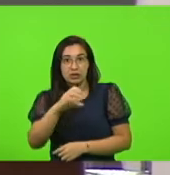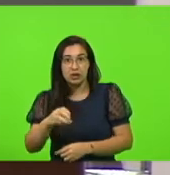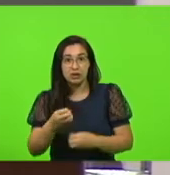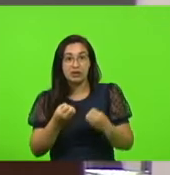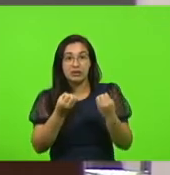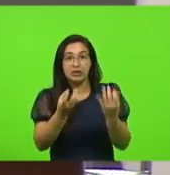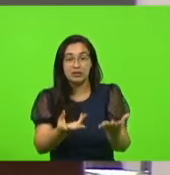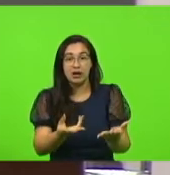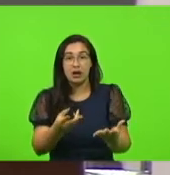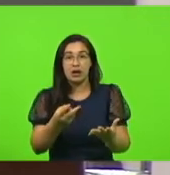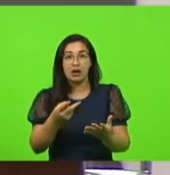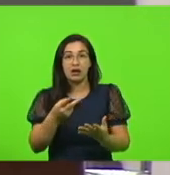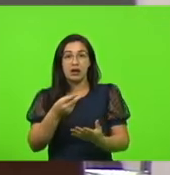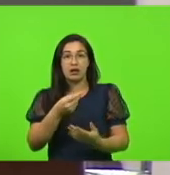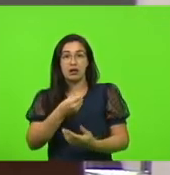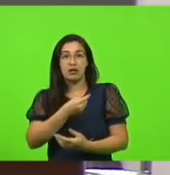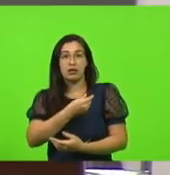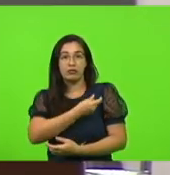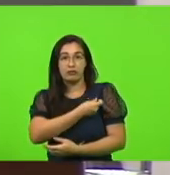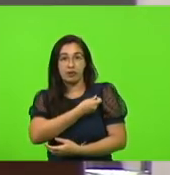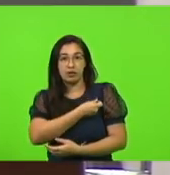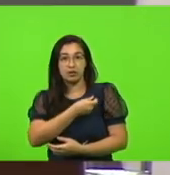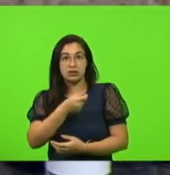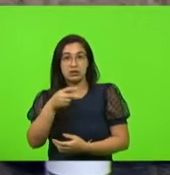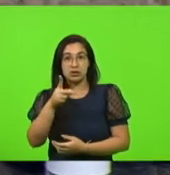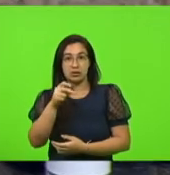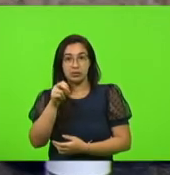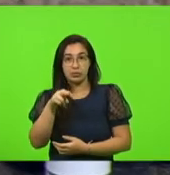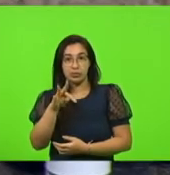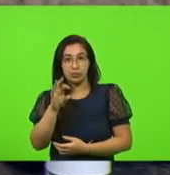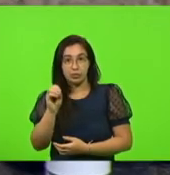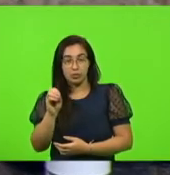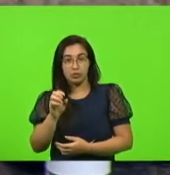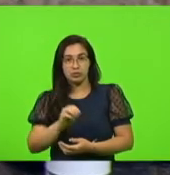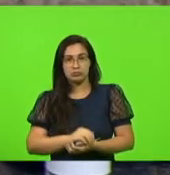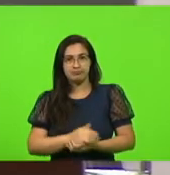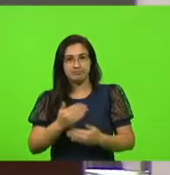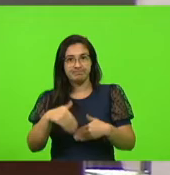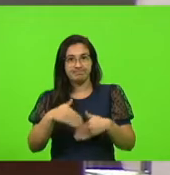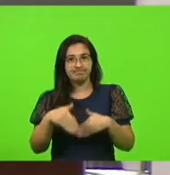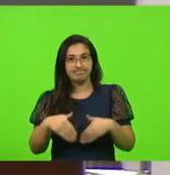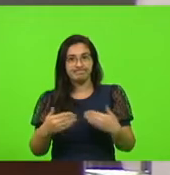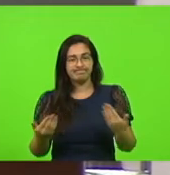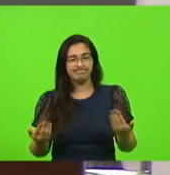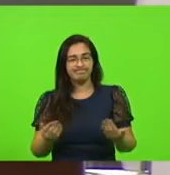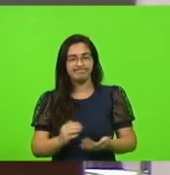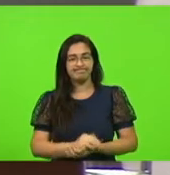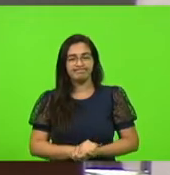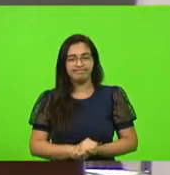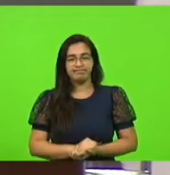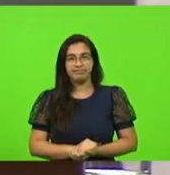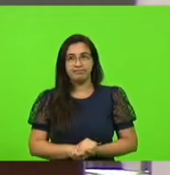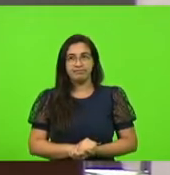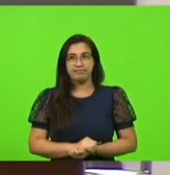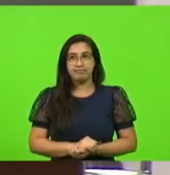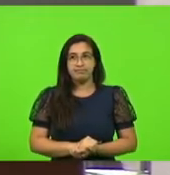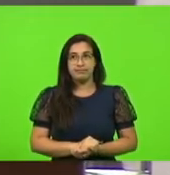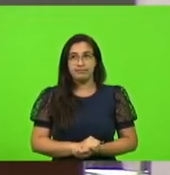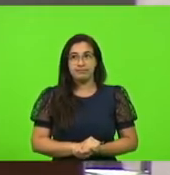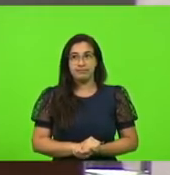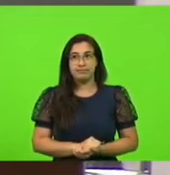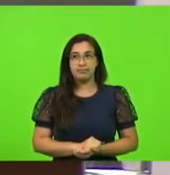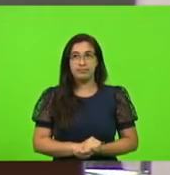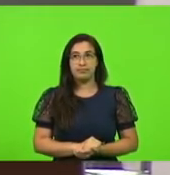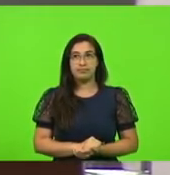da vacina. Está difícil. Pela ordem, senhor... Ô, deputado Maurício Sousa, tudo bem?